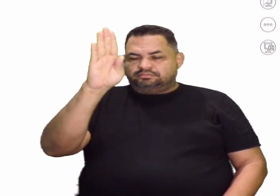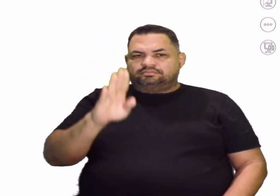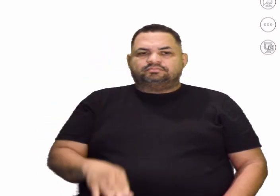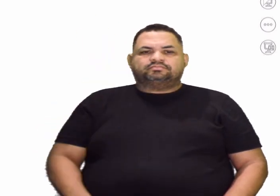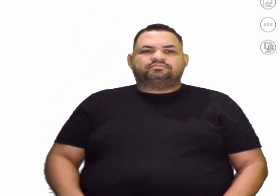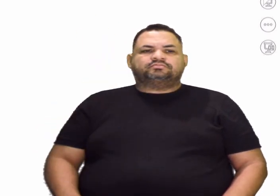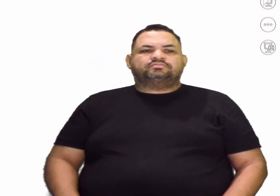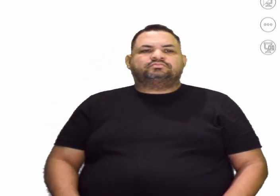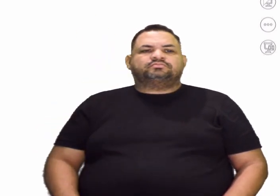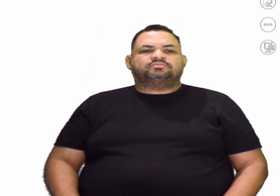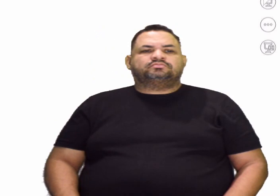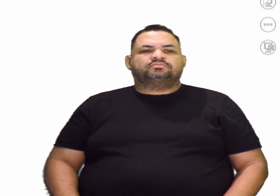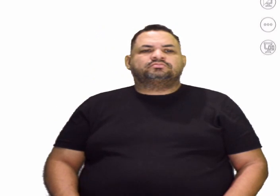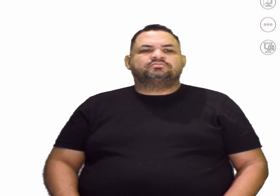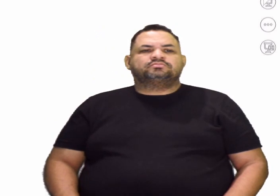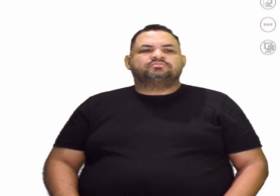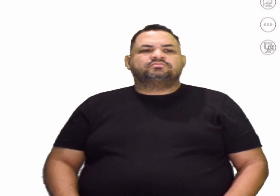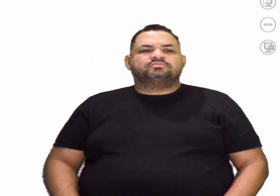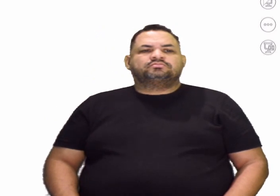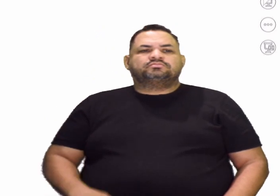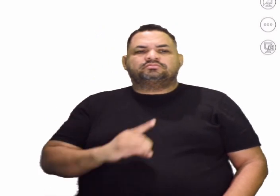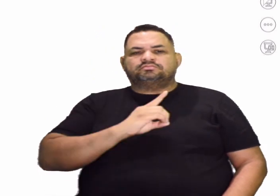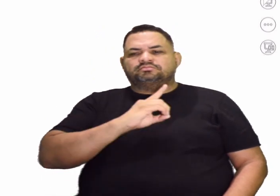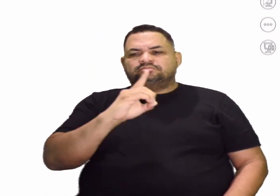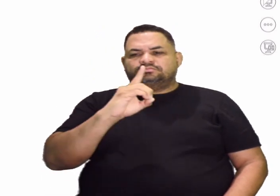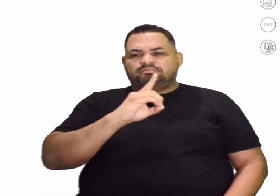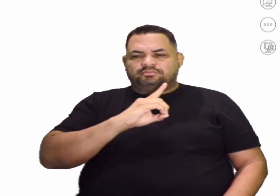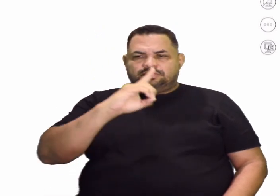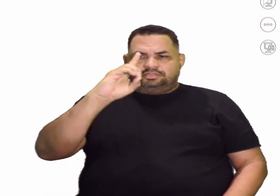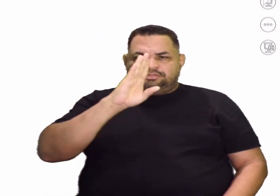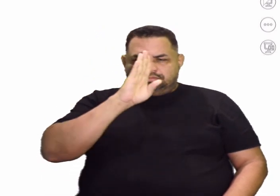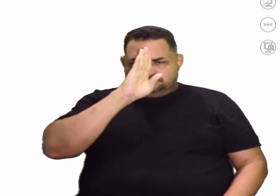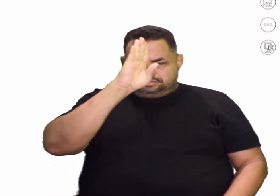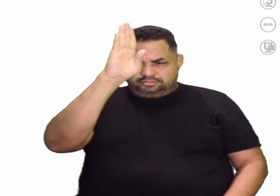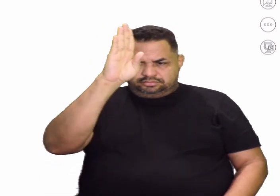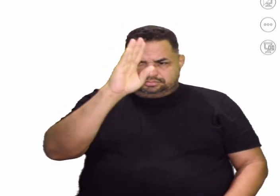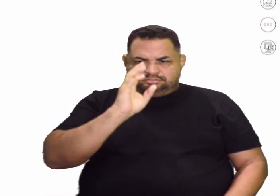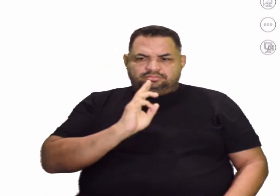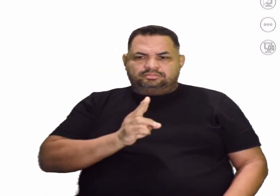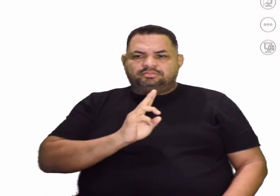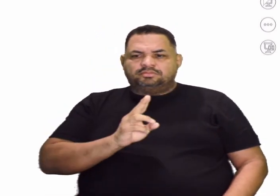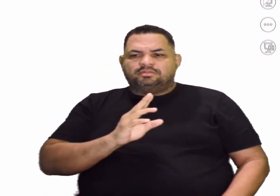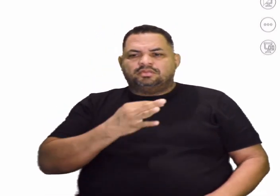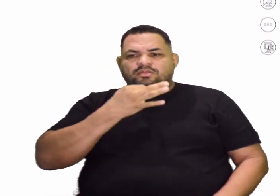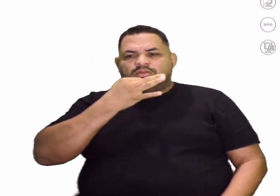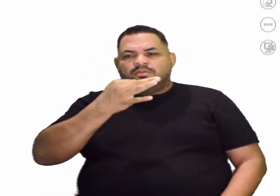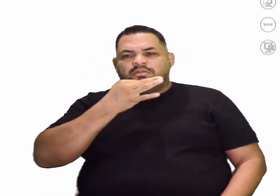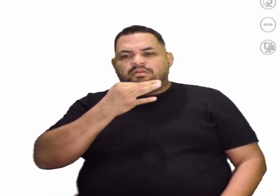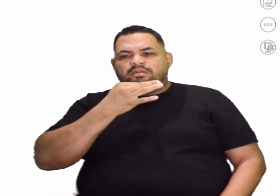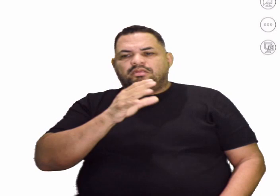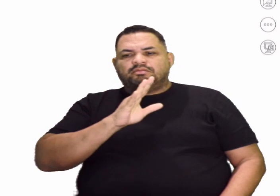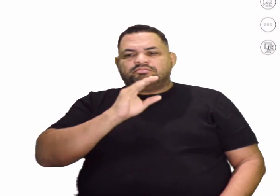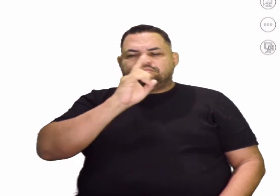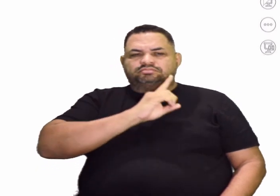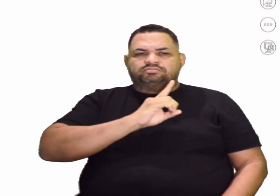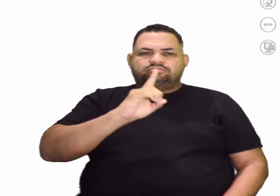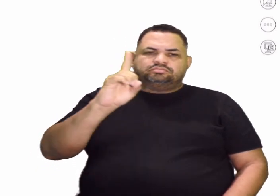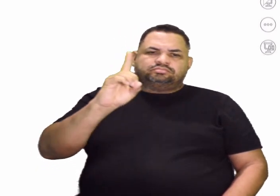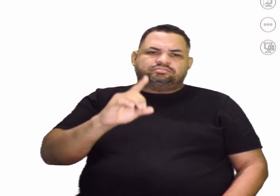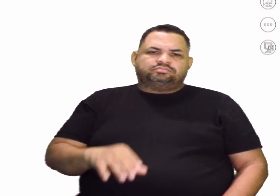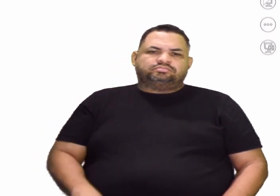E o centro, Deus no centro, tudo era sempre consultado a opinião de Deus, eles falavam,